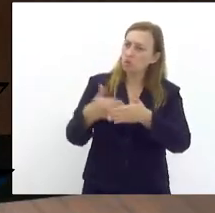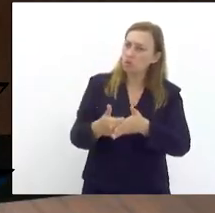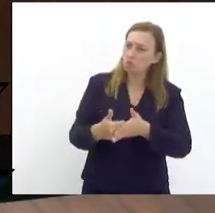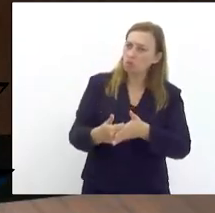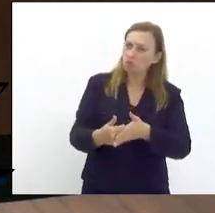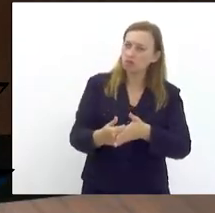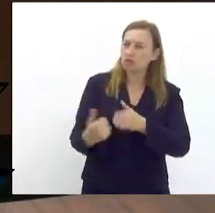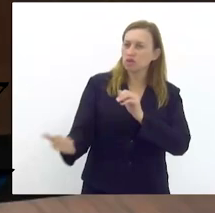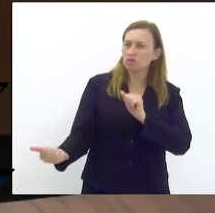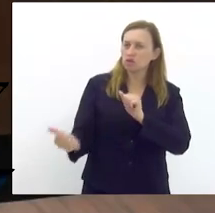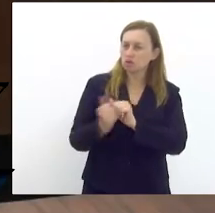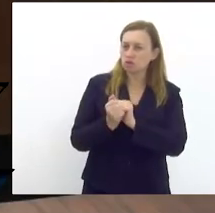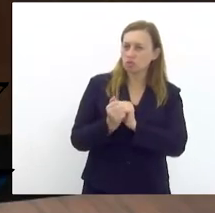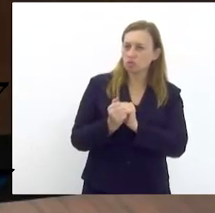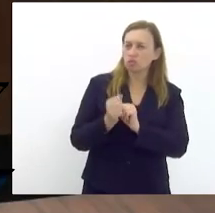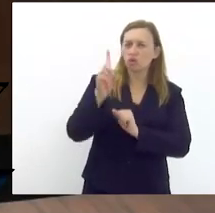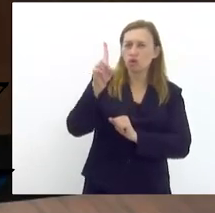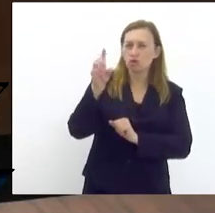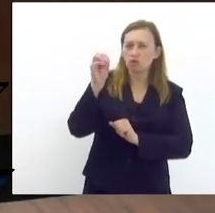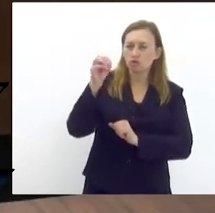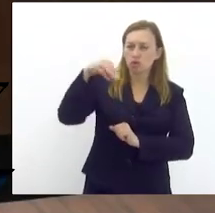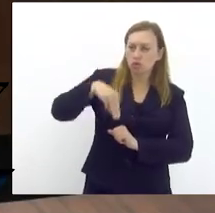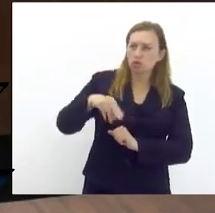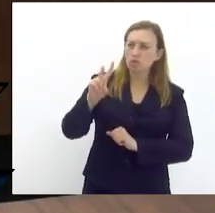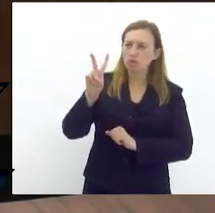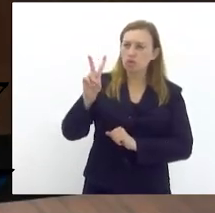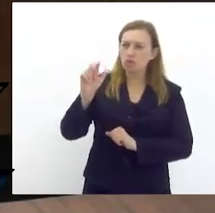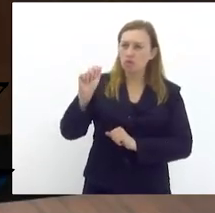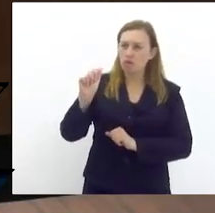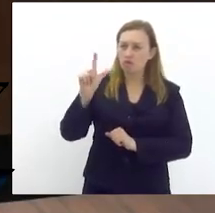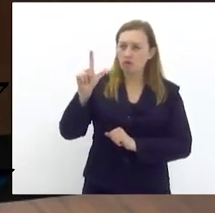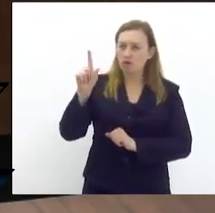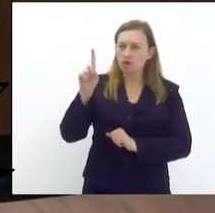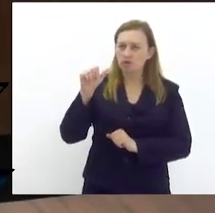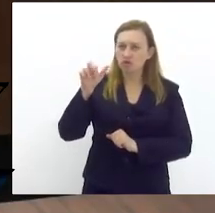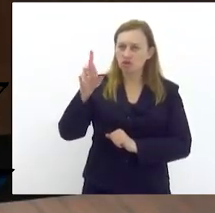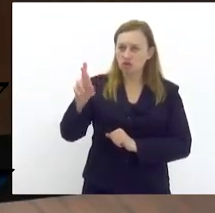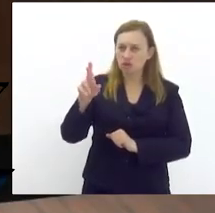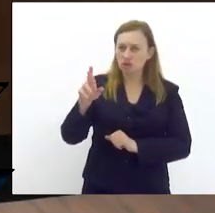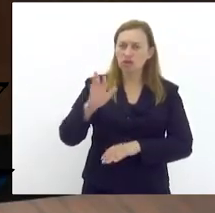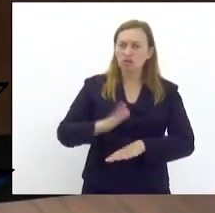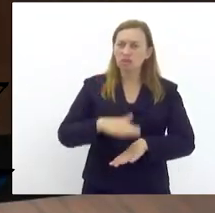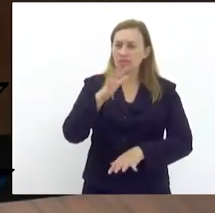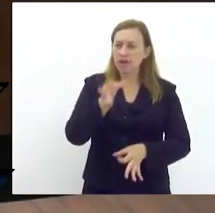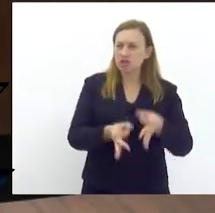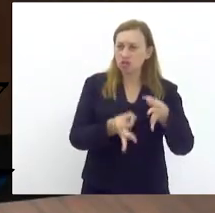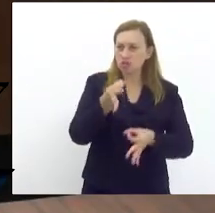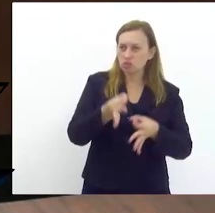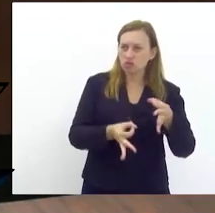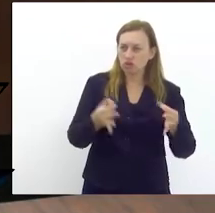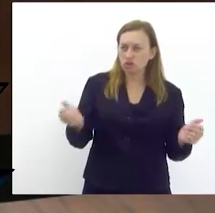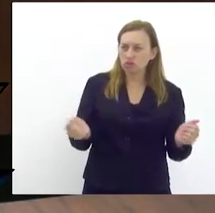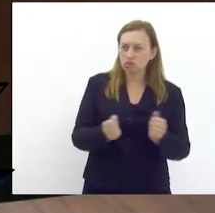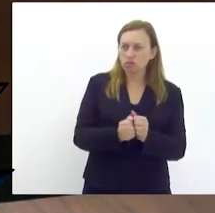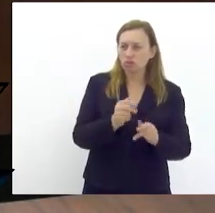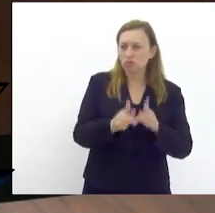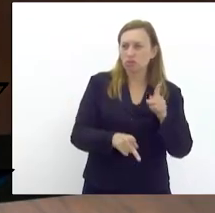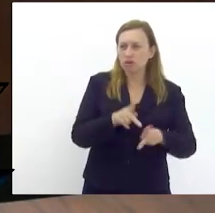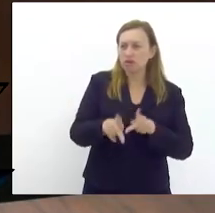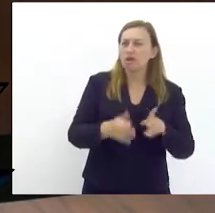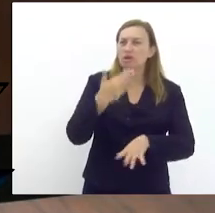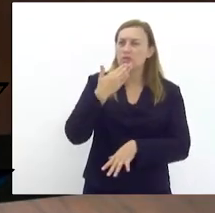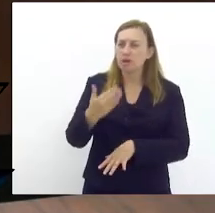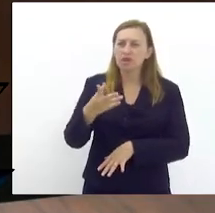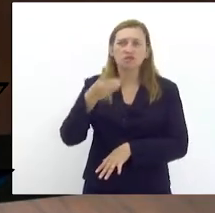ombro a ombro quando Valdir trabalhando para que a sociedade mais justa em porta da população então peças